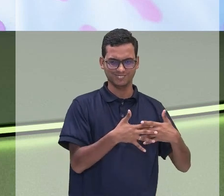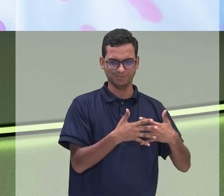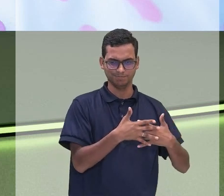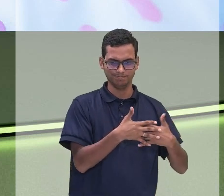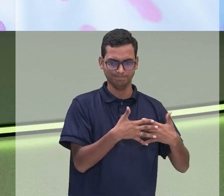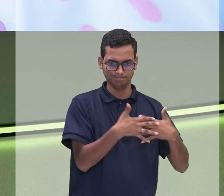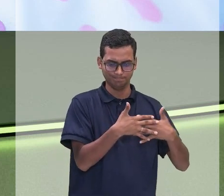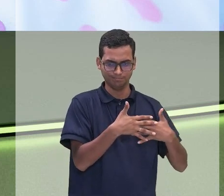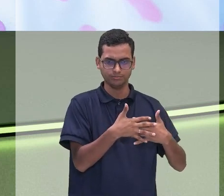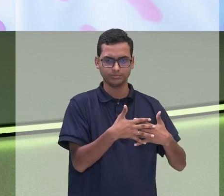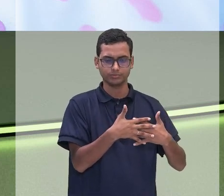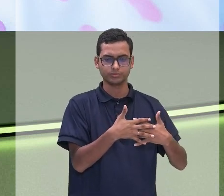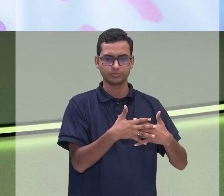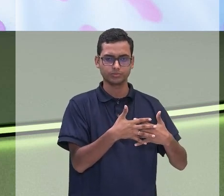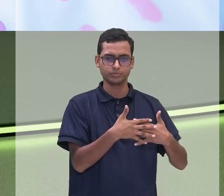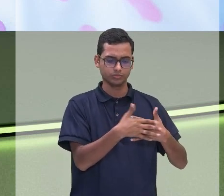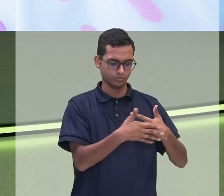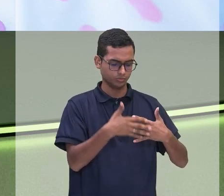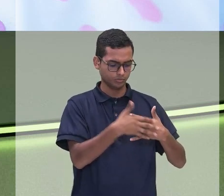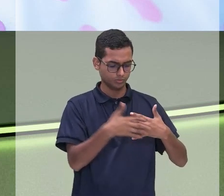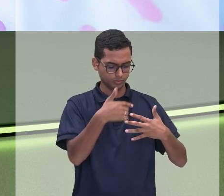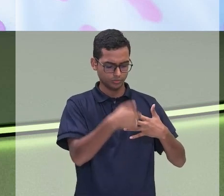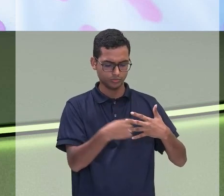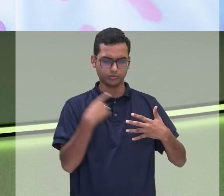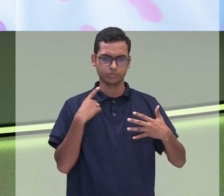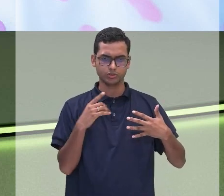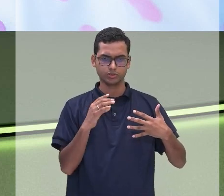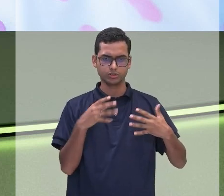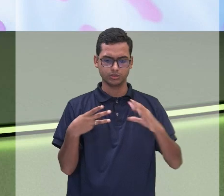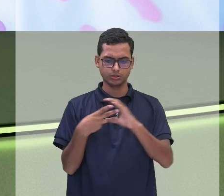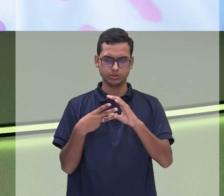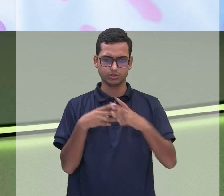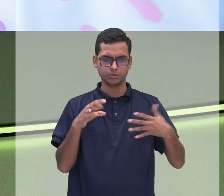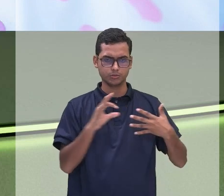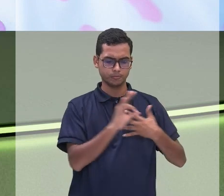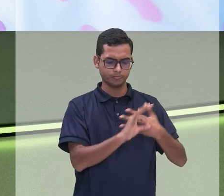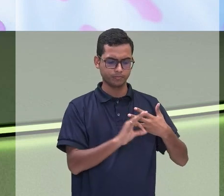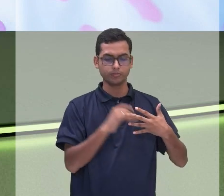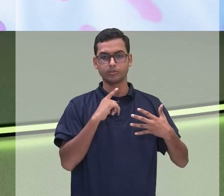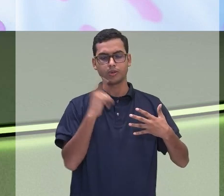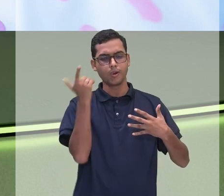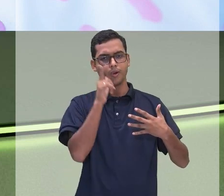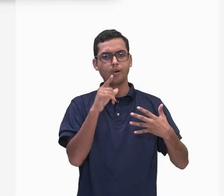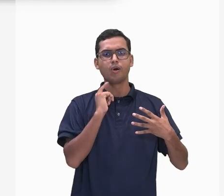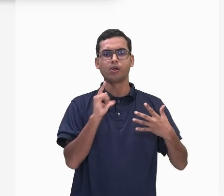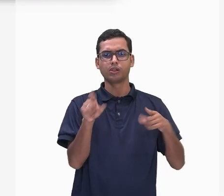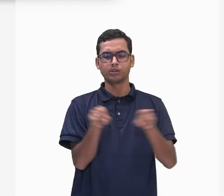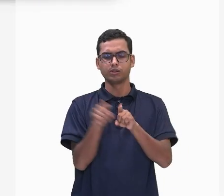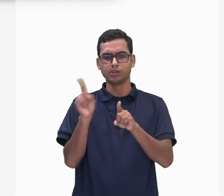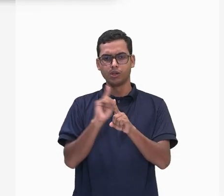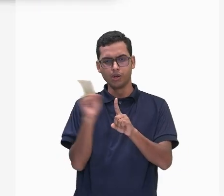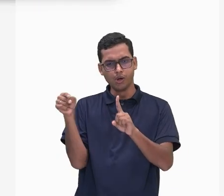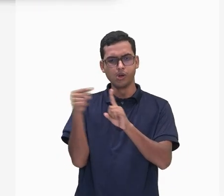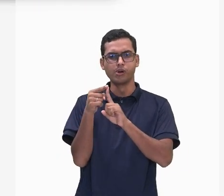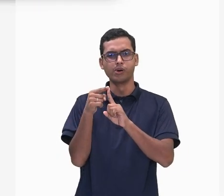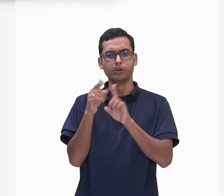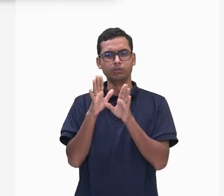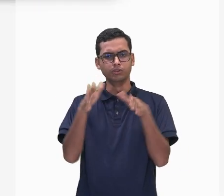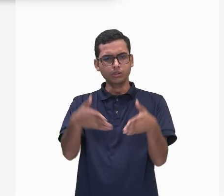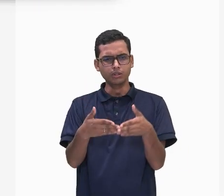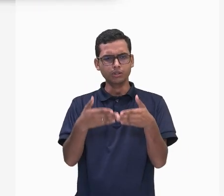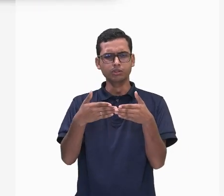se agruparam para formar aquele tecido, ela tem uma função específica, tá? E aí, por que estudar